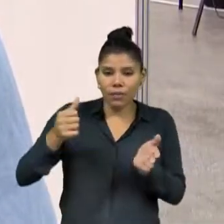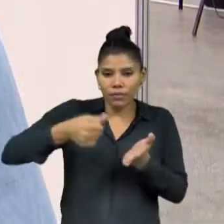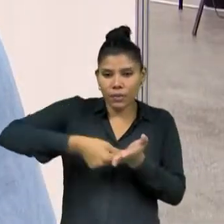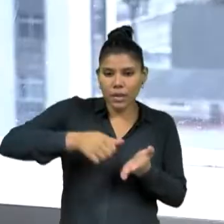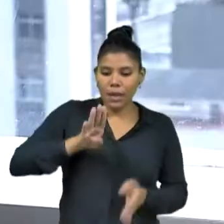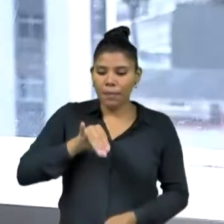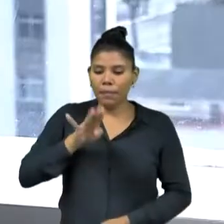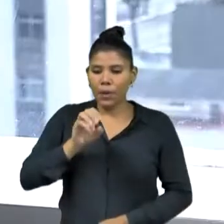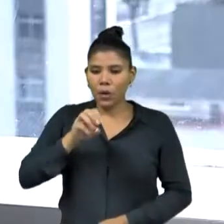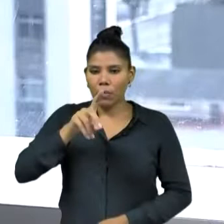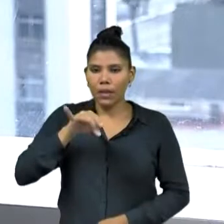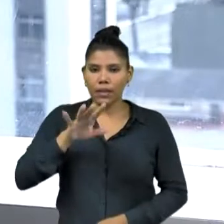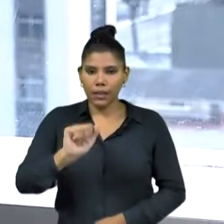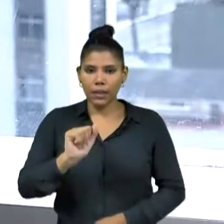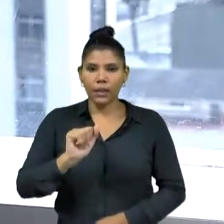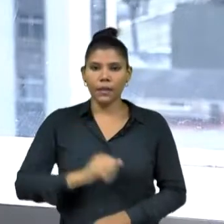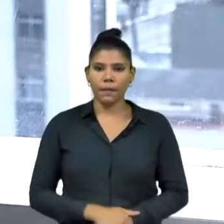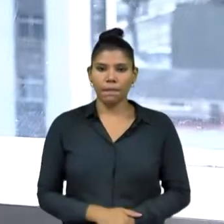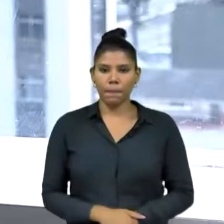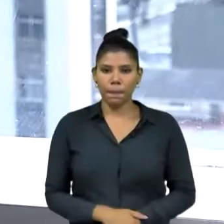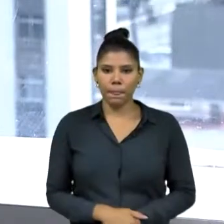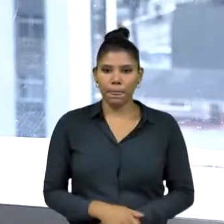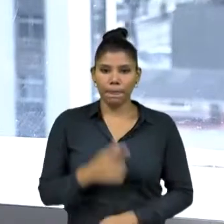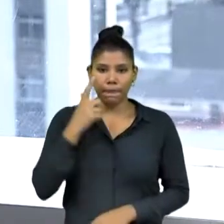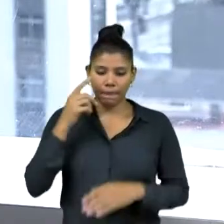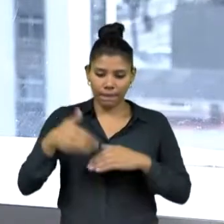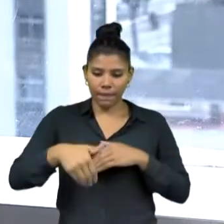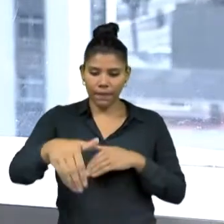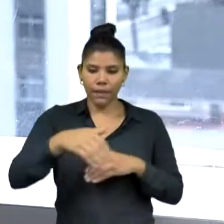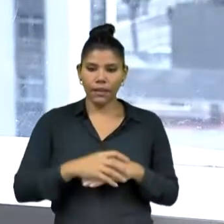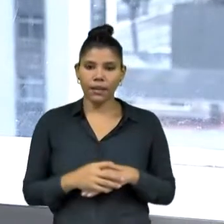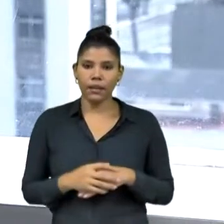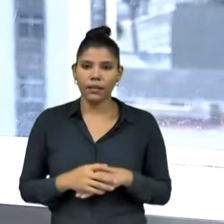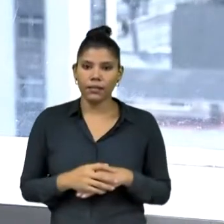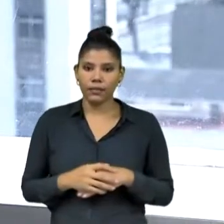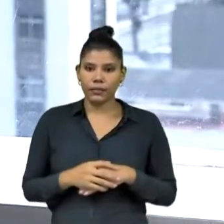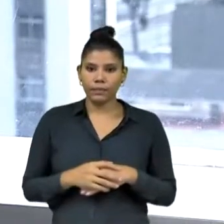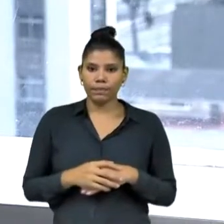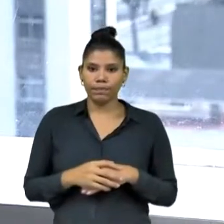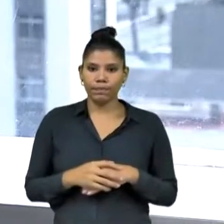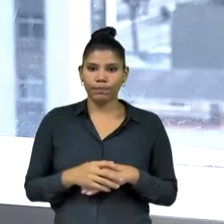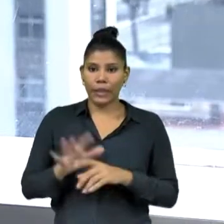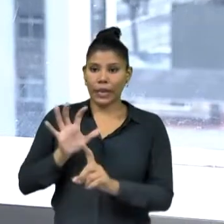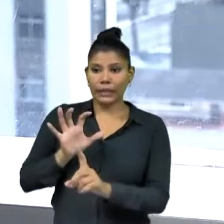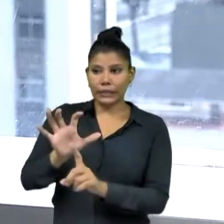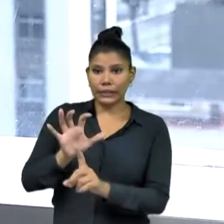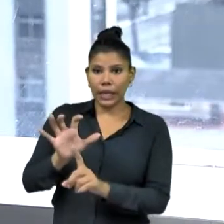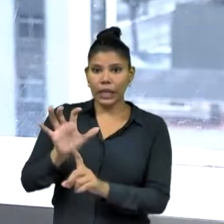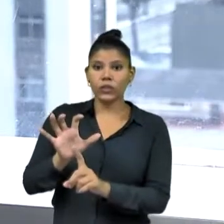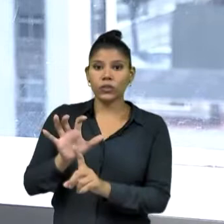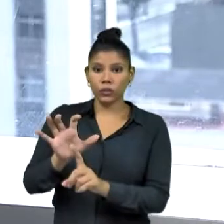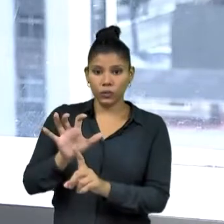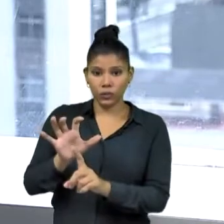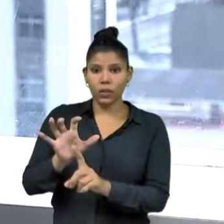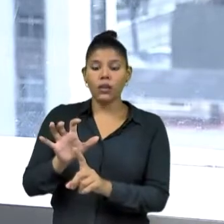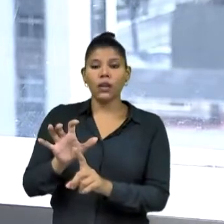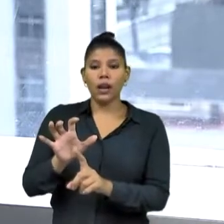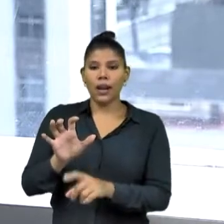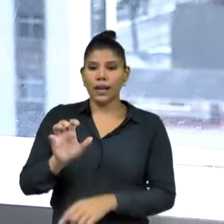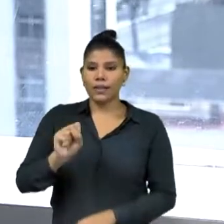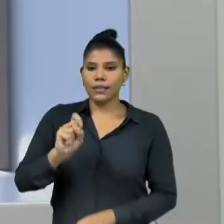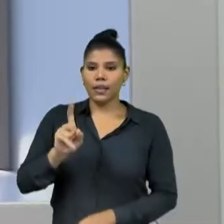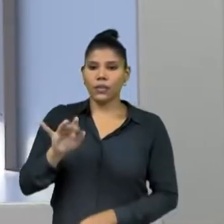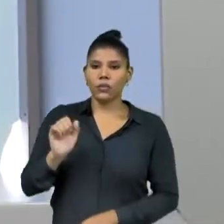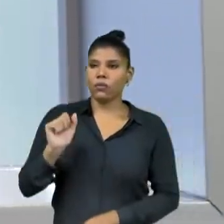regularizar. Veja daqui a pouco, casos de assédio sexual no ambiente de trabalho voltam a crescer no